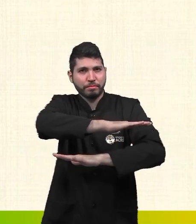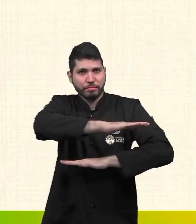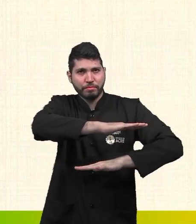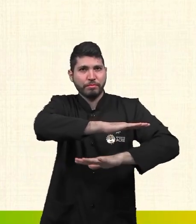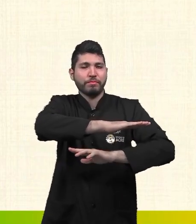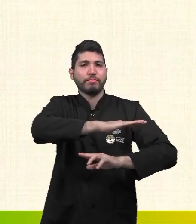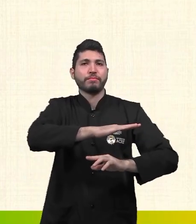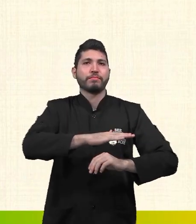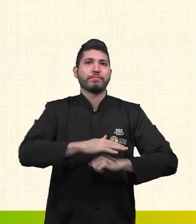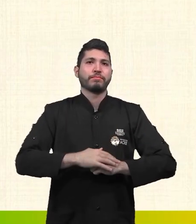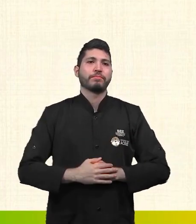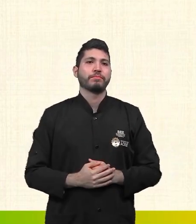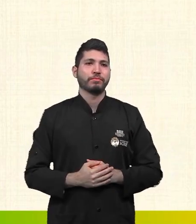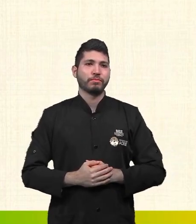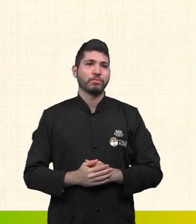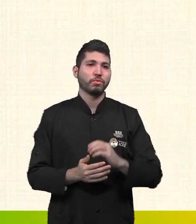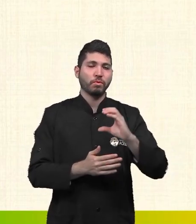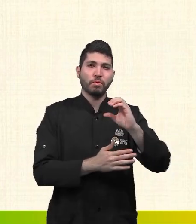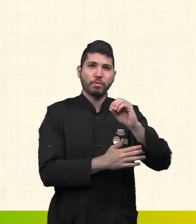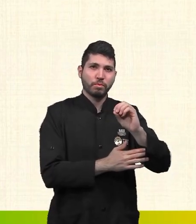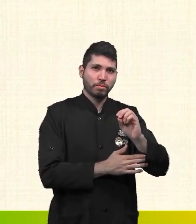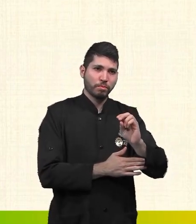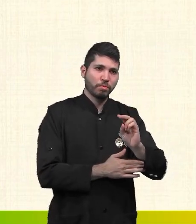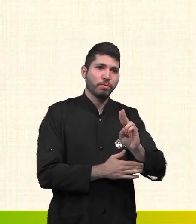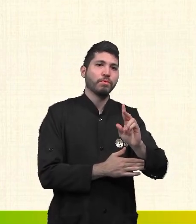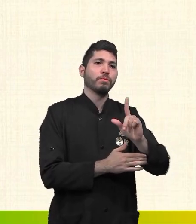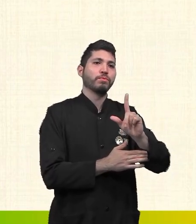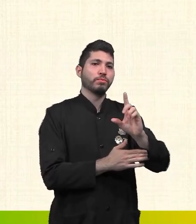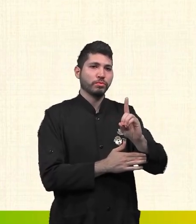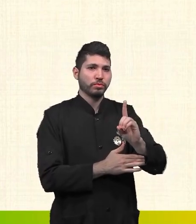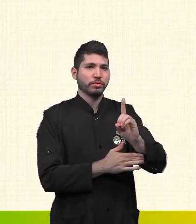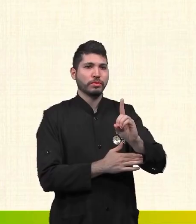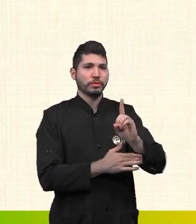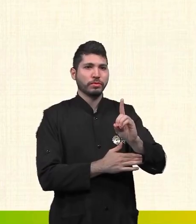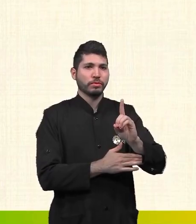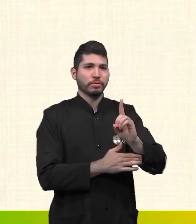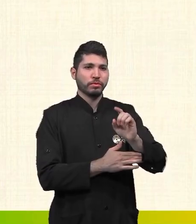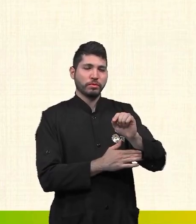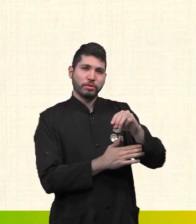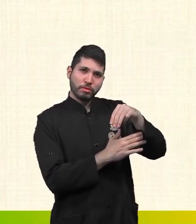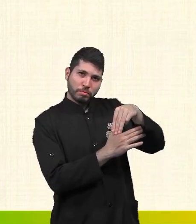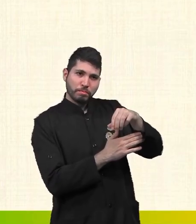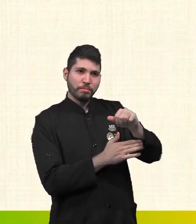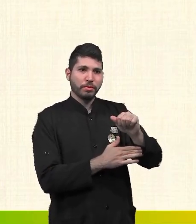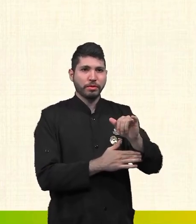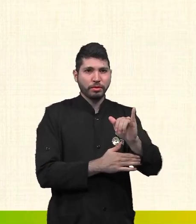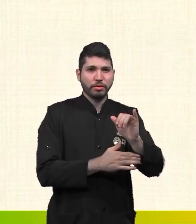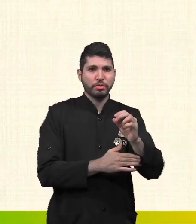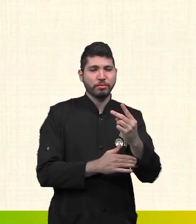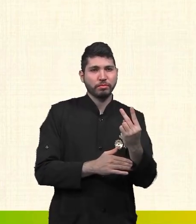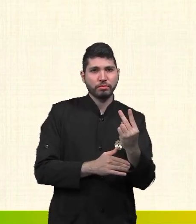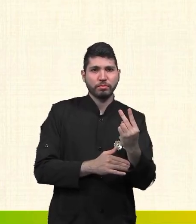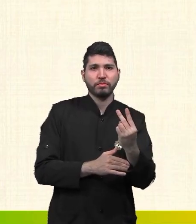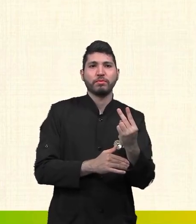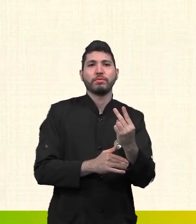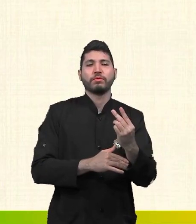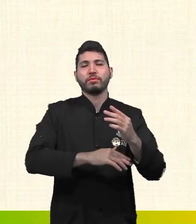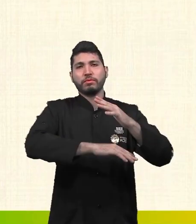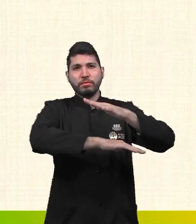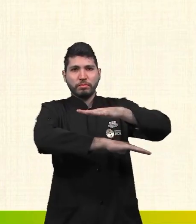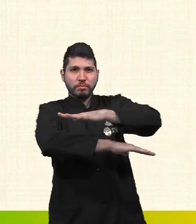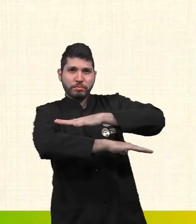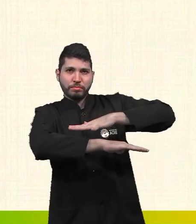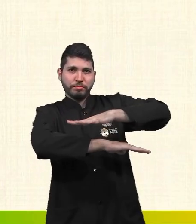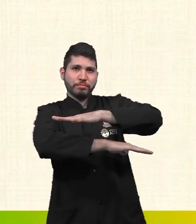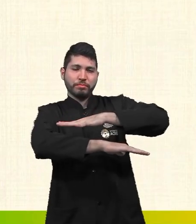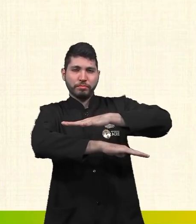é informal. Já o could e o may são dois verbos modais que indicam mais